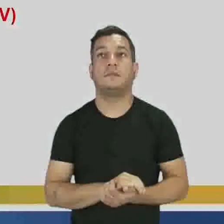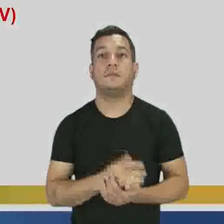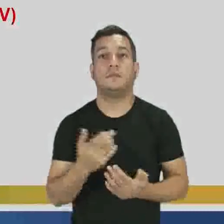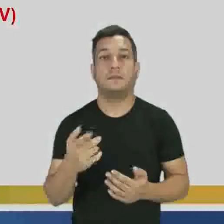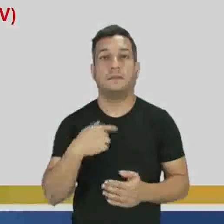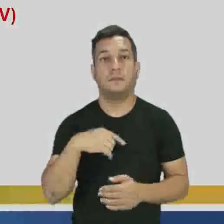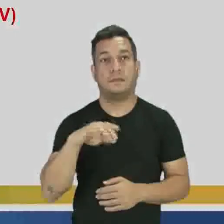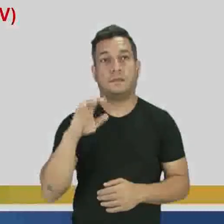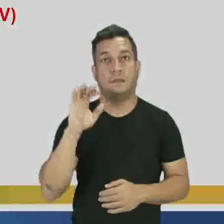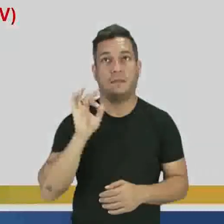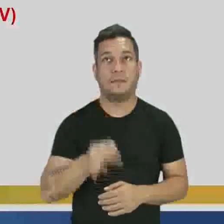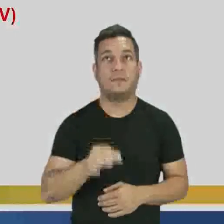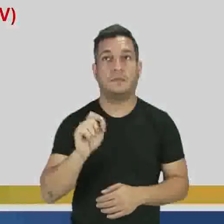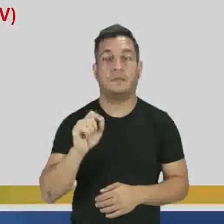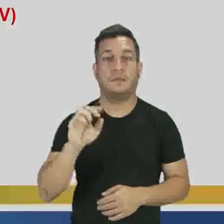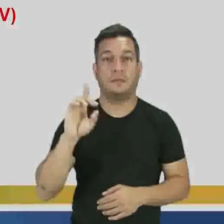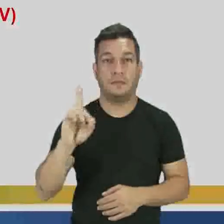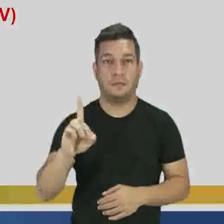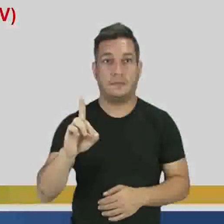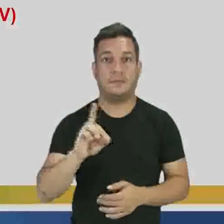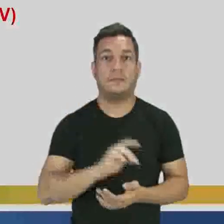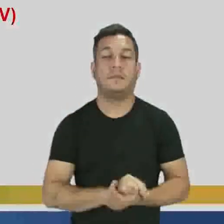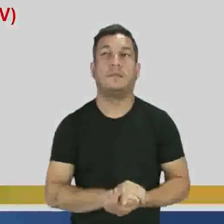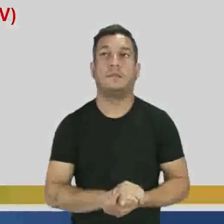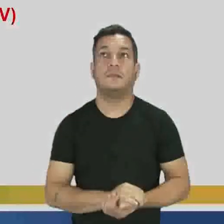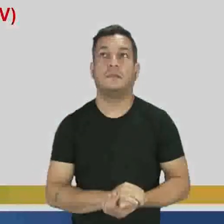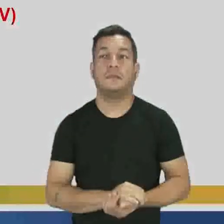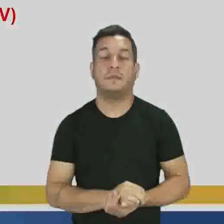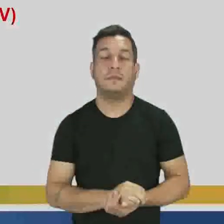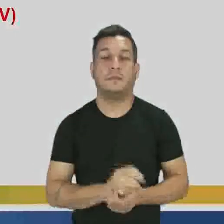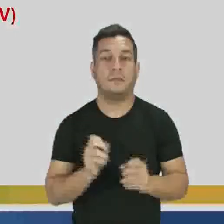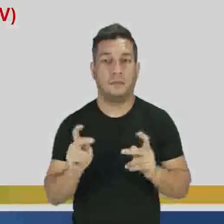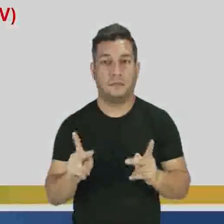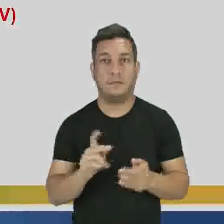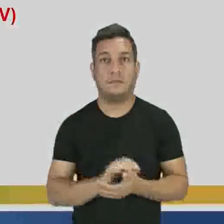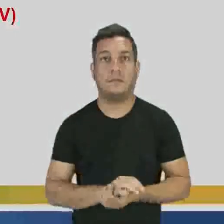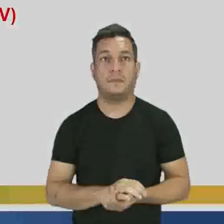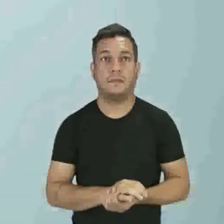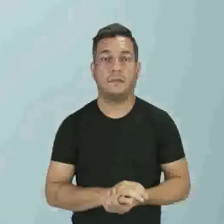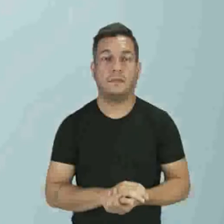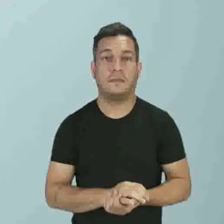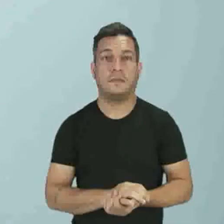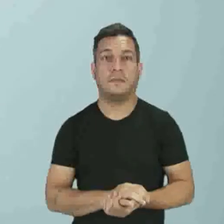assim, alternativa certa, letra D, ok?